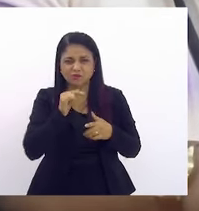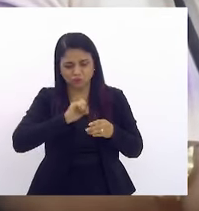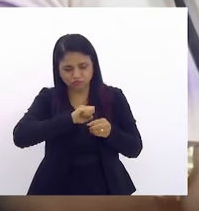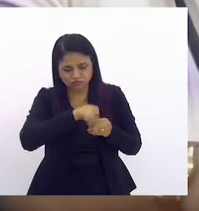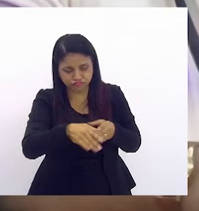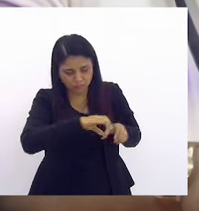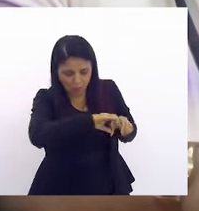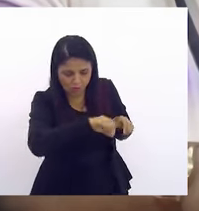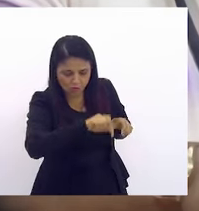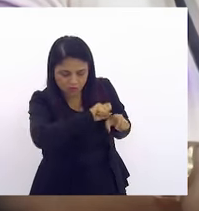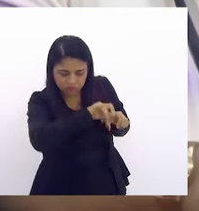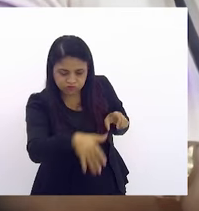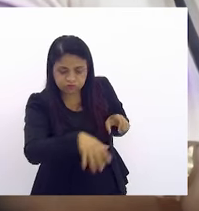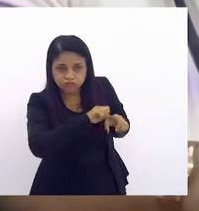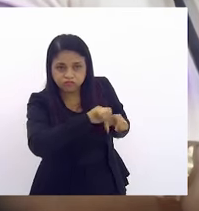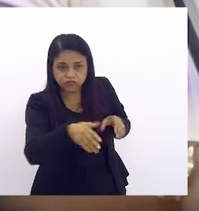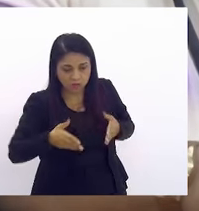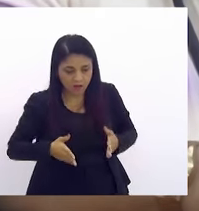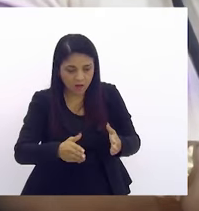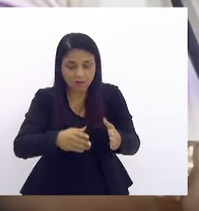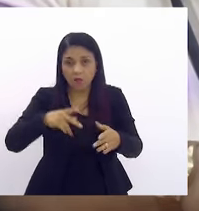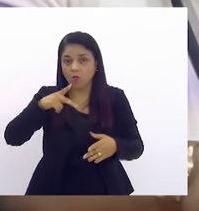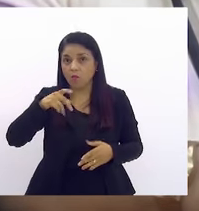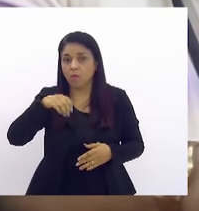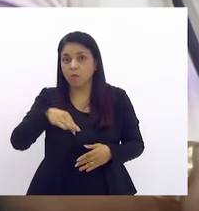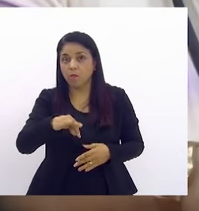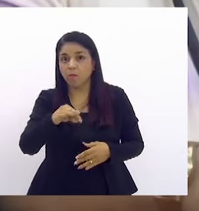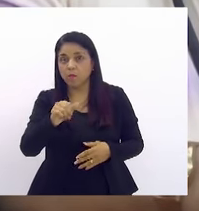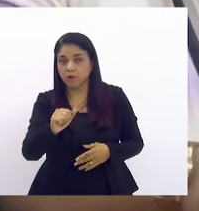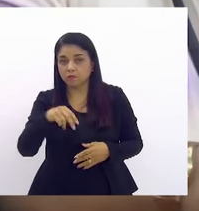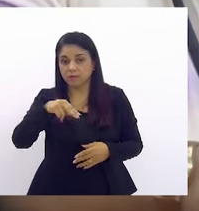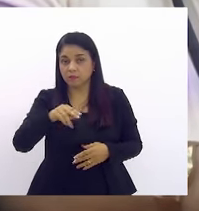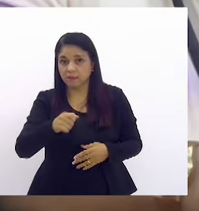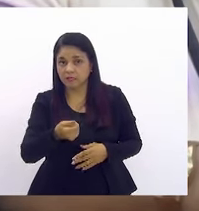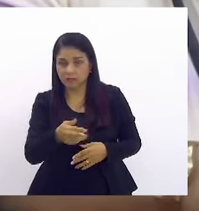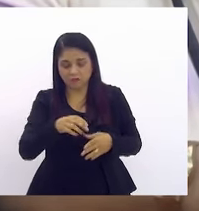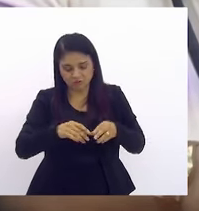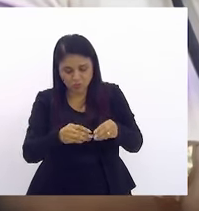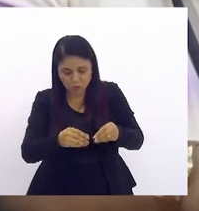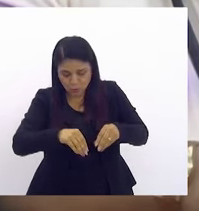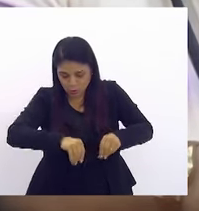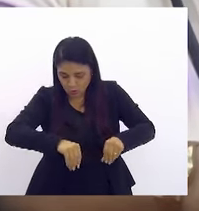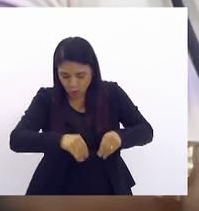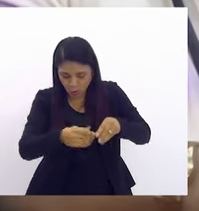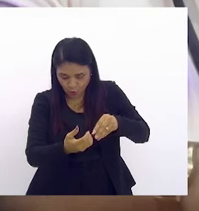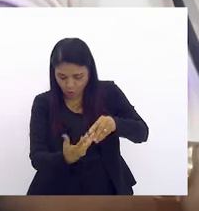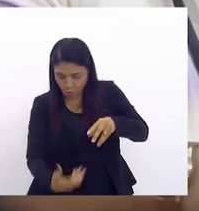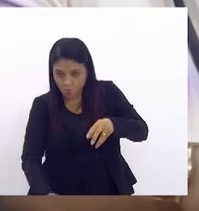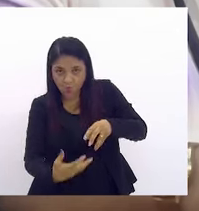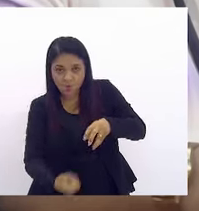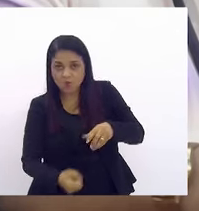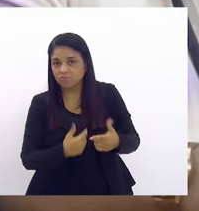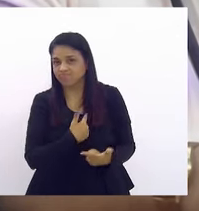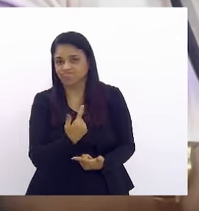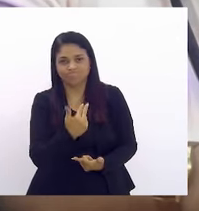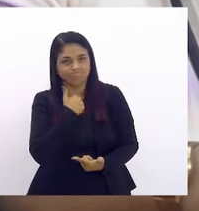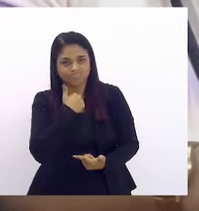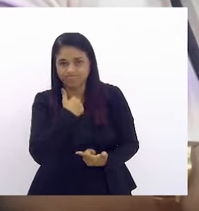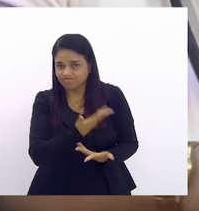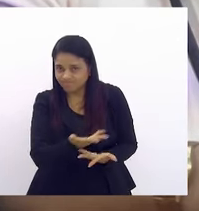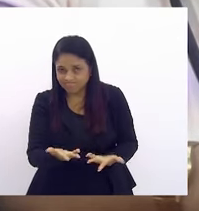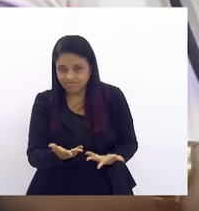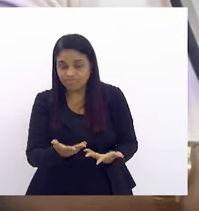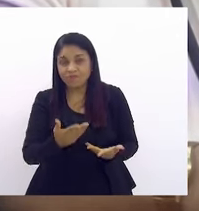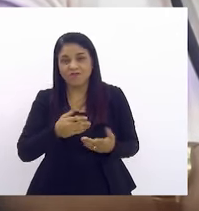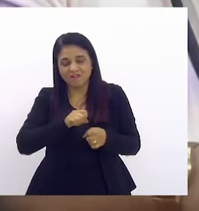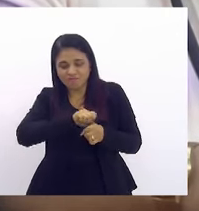solo de Ponta Negra, ali perto do Faura, é tudo rochoso e não tem solo permeabilizante para fazer a fossa fio de sumidouro. Geralmente vaza, vai para a rua,